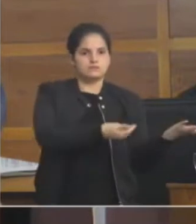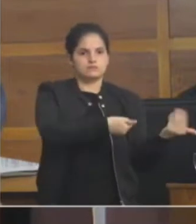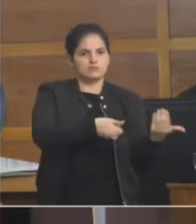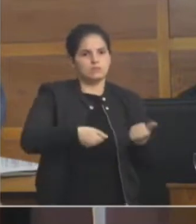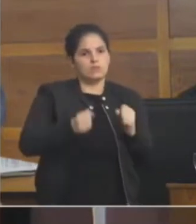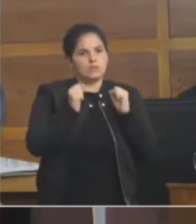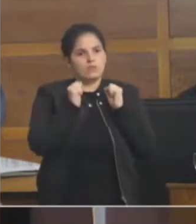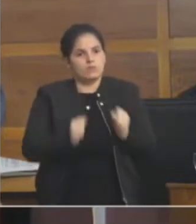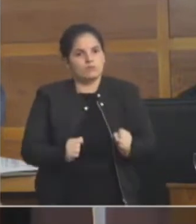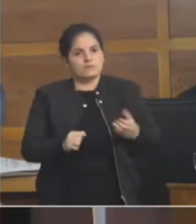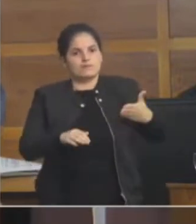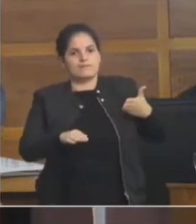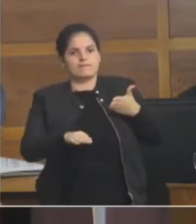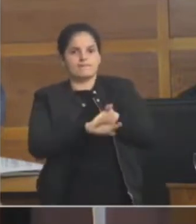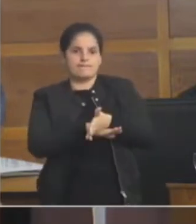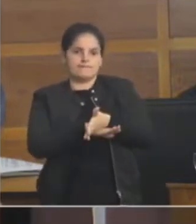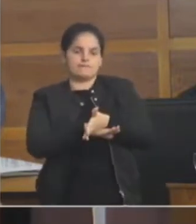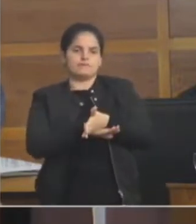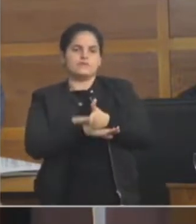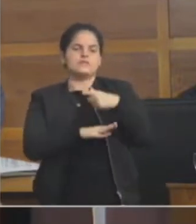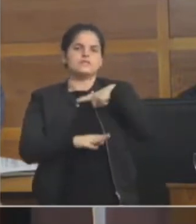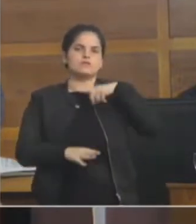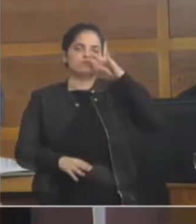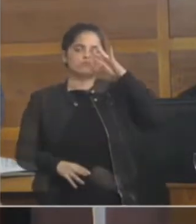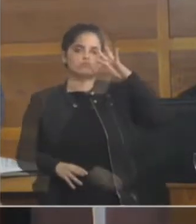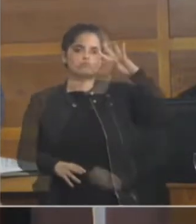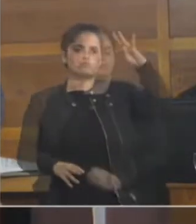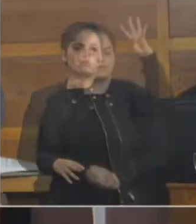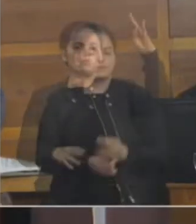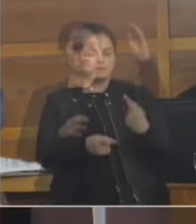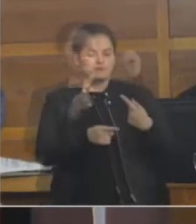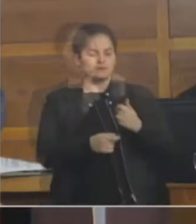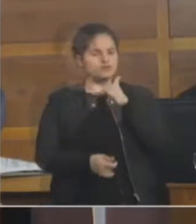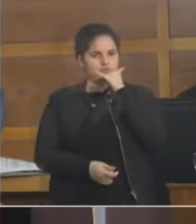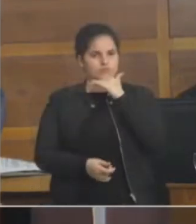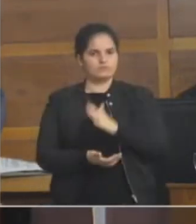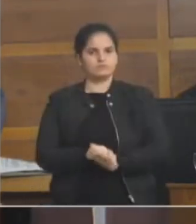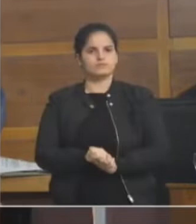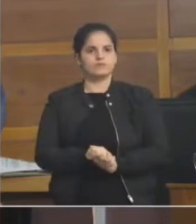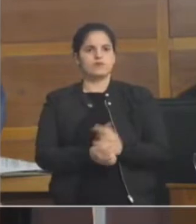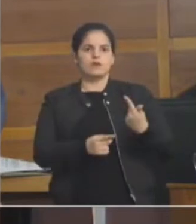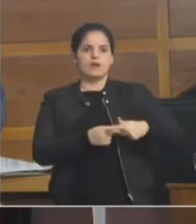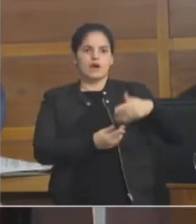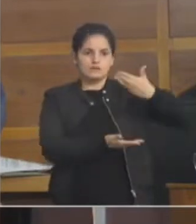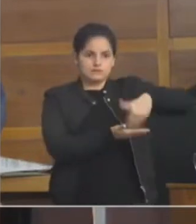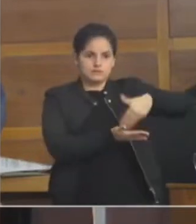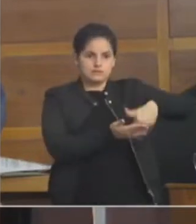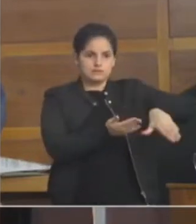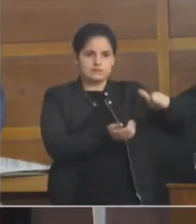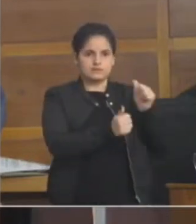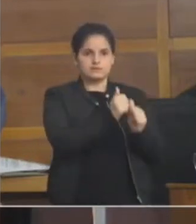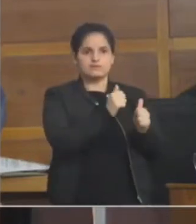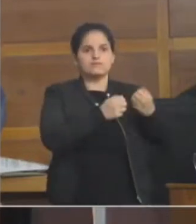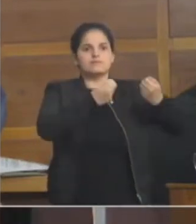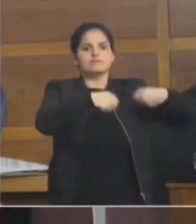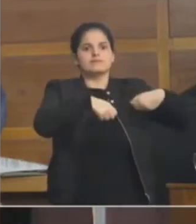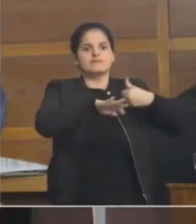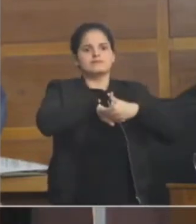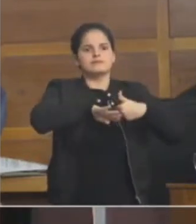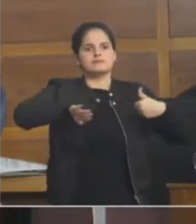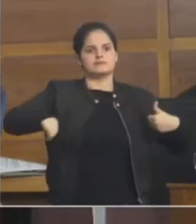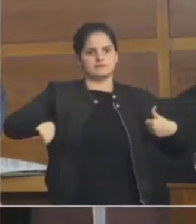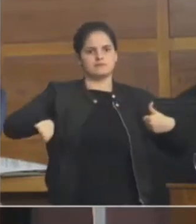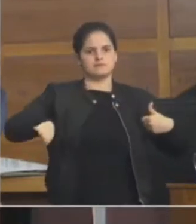possam ter esse sonho realizado no futuro a secretaria de esporte precisa desse espaço dessa autonomia